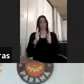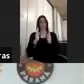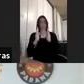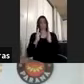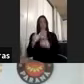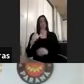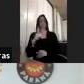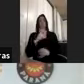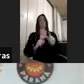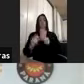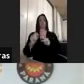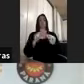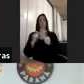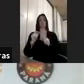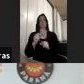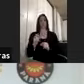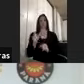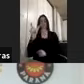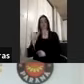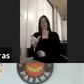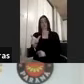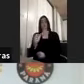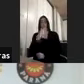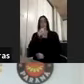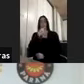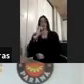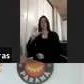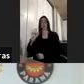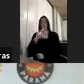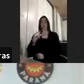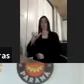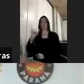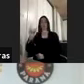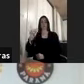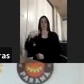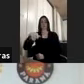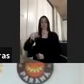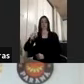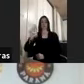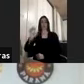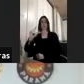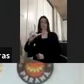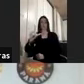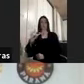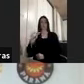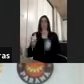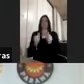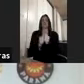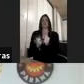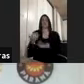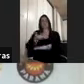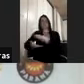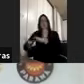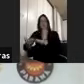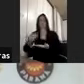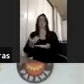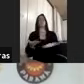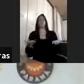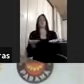nós teremos aqui o Ezequiel passando para nós os informes de porta de fábrica. E depois, mais uma guerreira. Hoje é o dia da